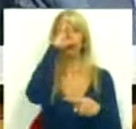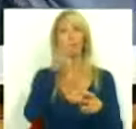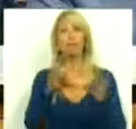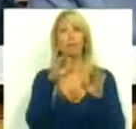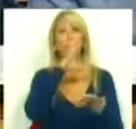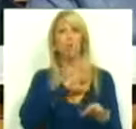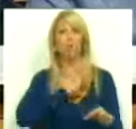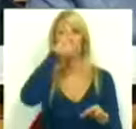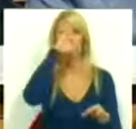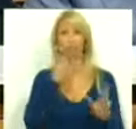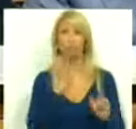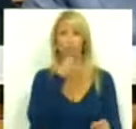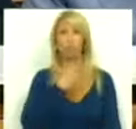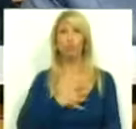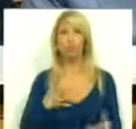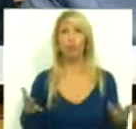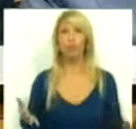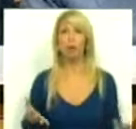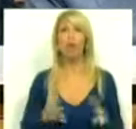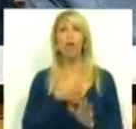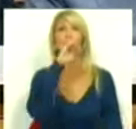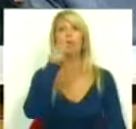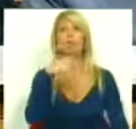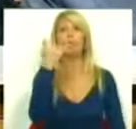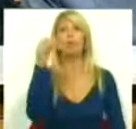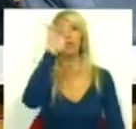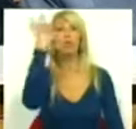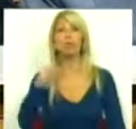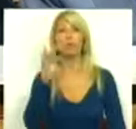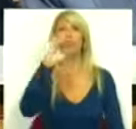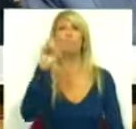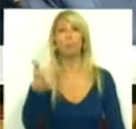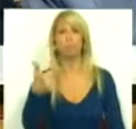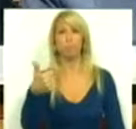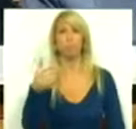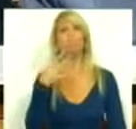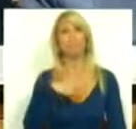partilhou connosco, um rácio de 1,2% do Produto Interno Bruto, ou seja,